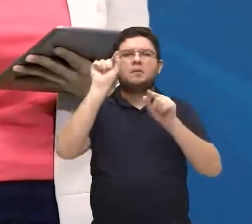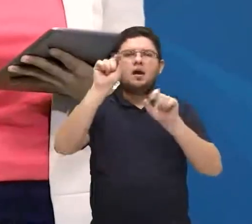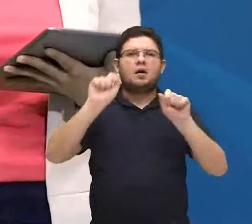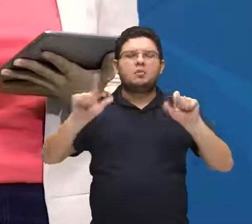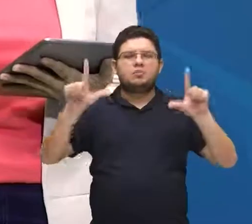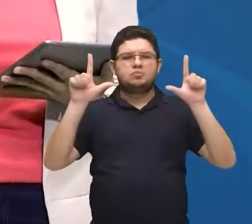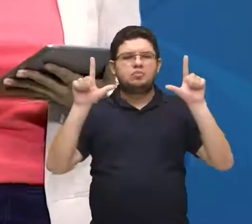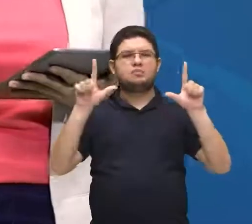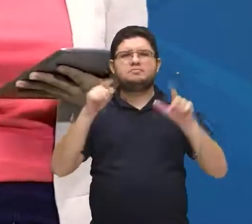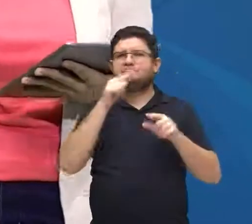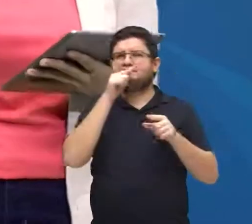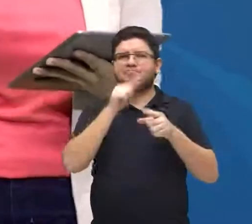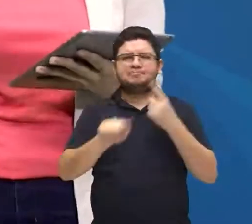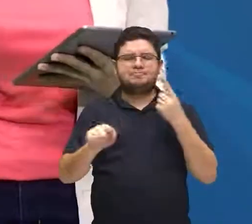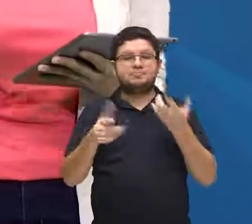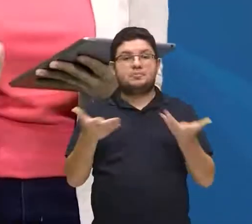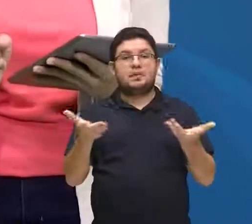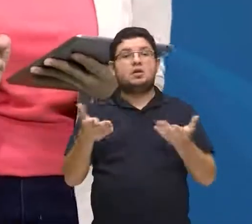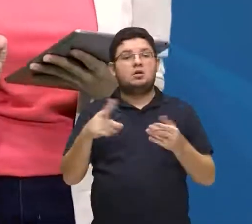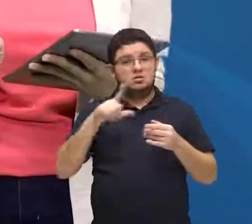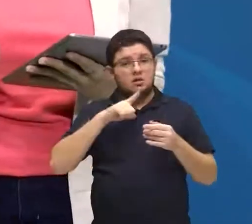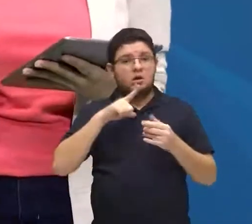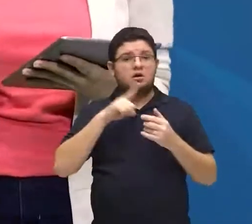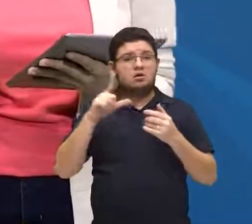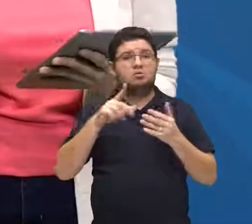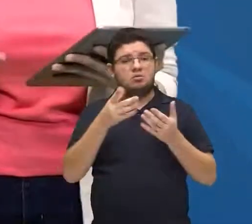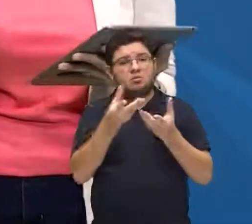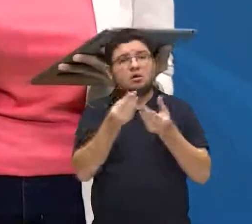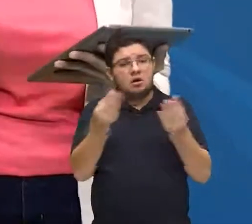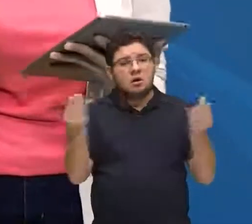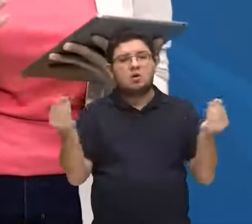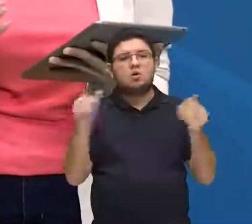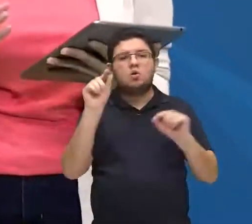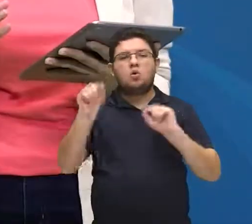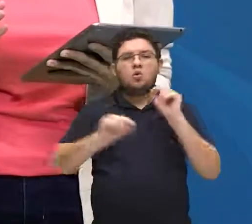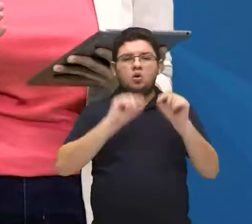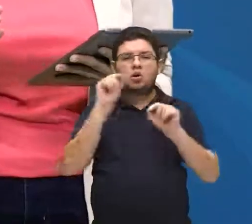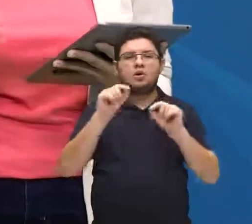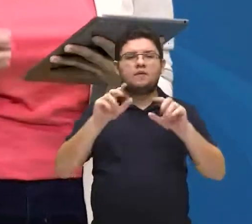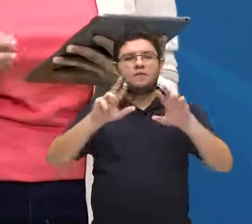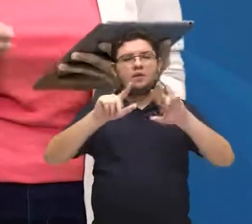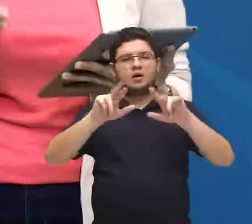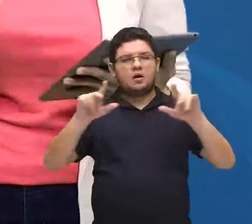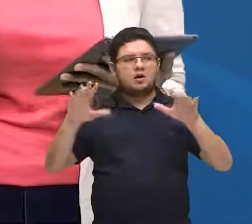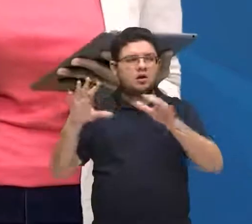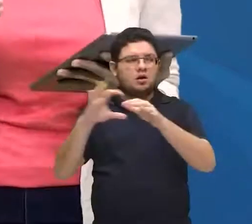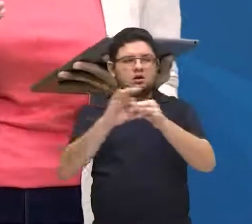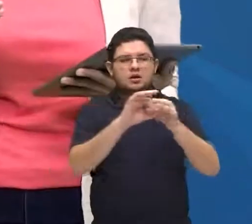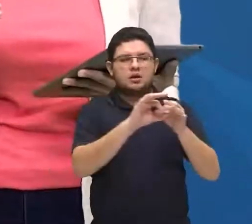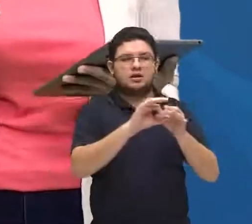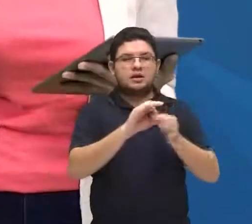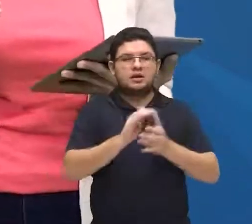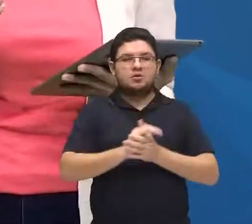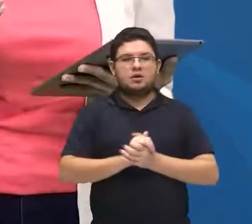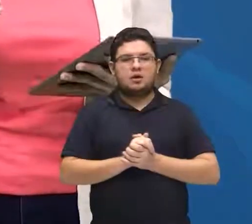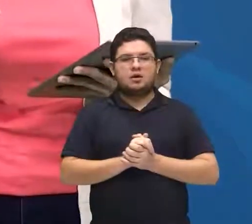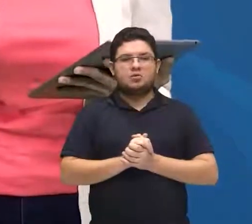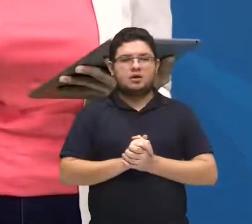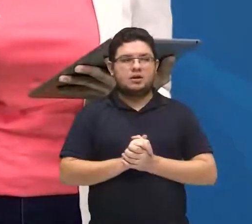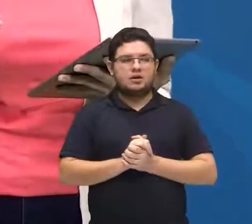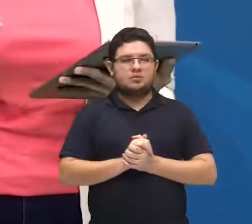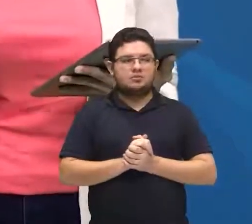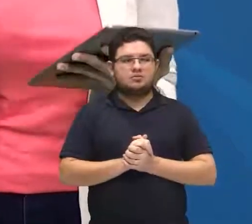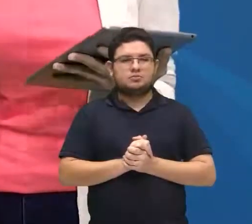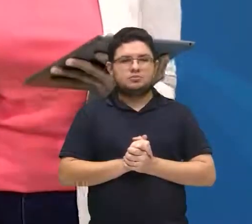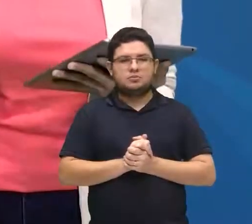tua curiosidade. Então, existe muito disso, né, essas falsas conexões, onde pegam alguma situação que vai chamar a sua